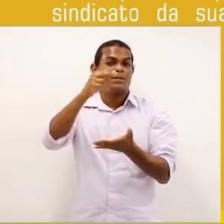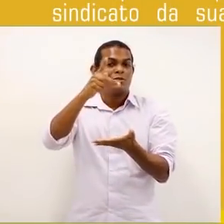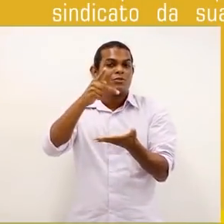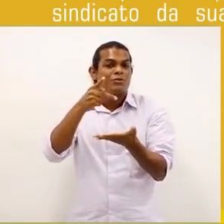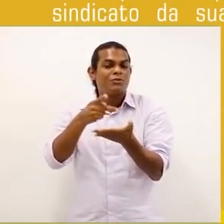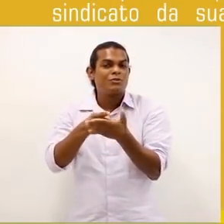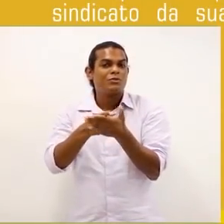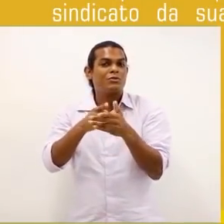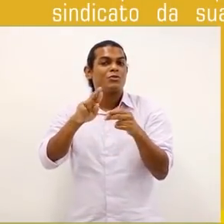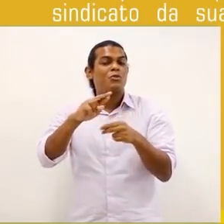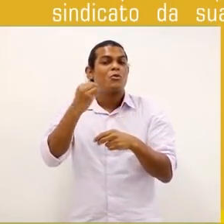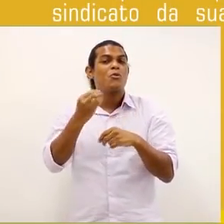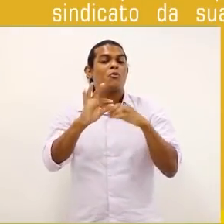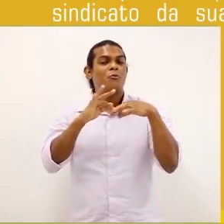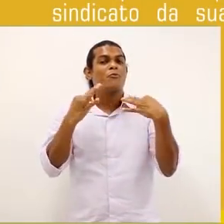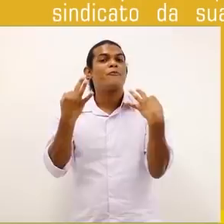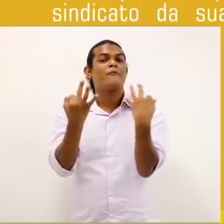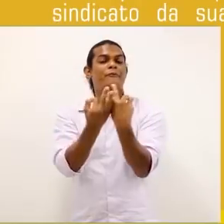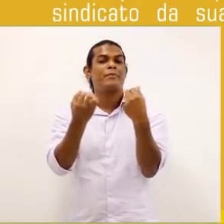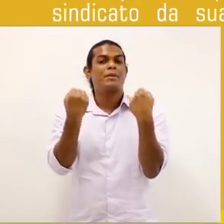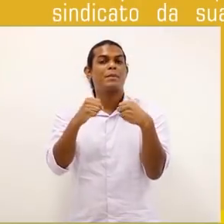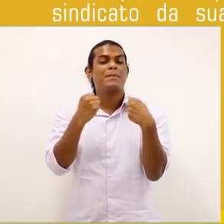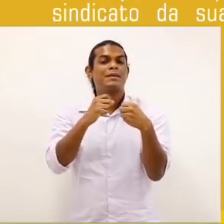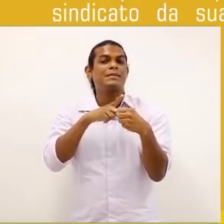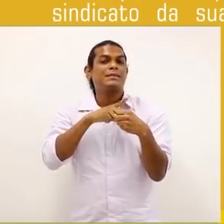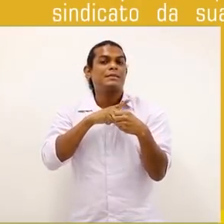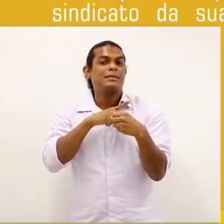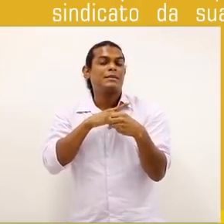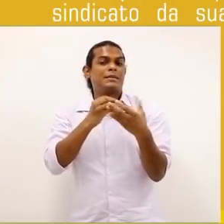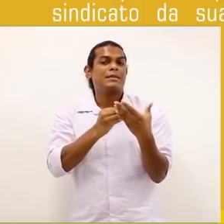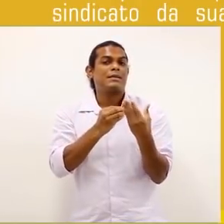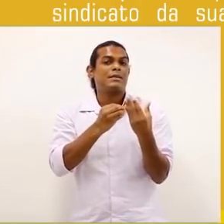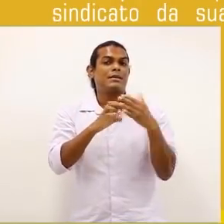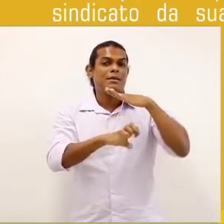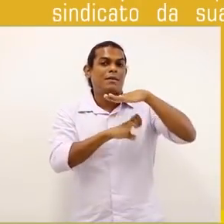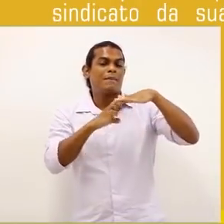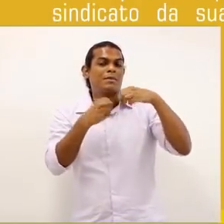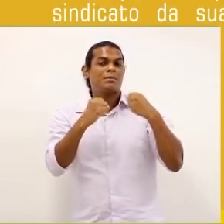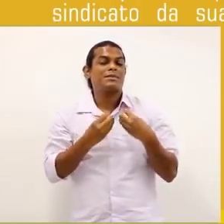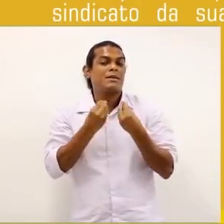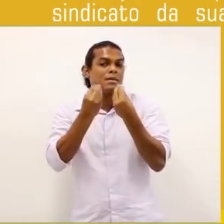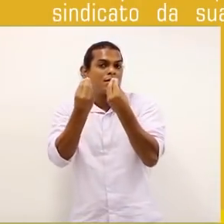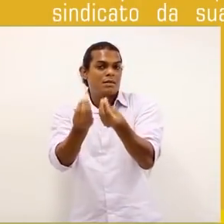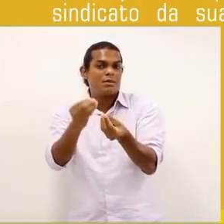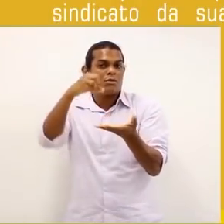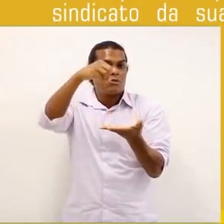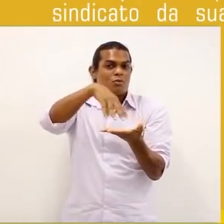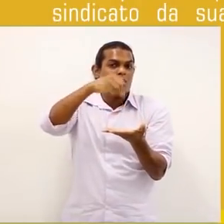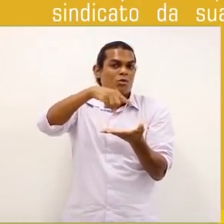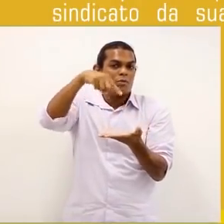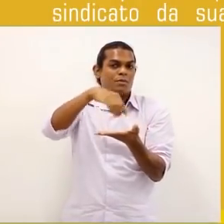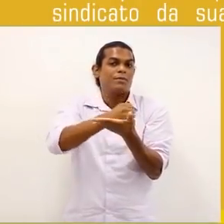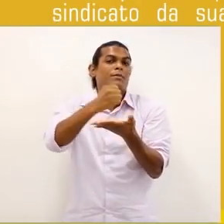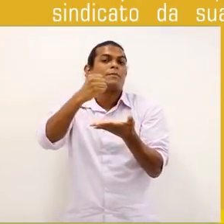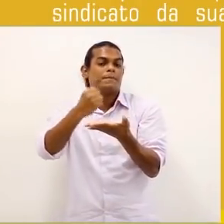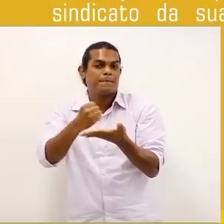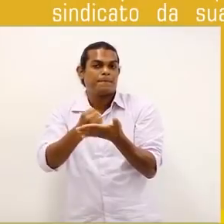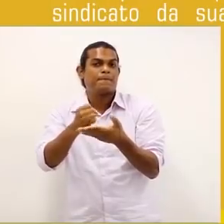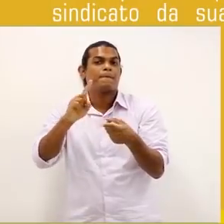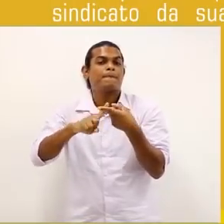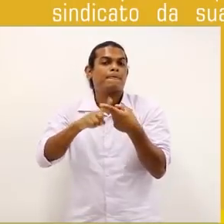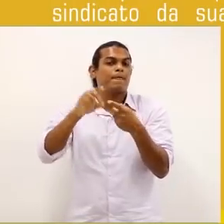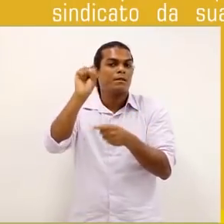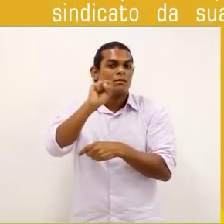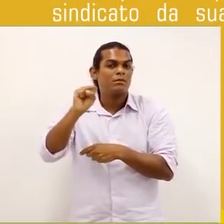seu dependente deverá receber da empresa uma cópia da CAT, da Comunicação de Acidente do Trabalho, e também o sindicato,